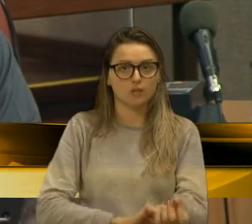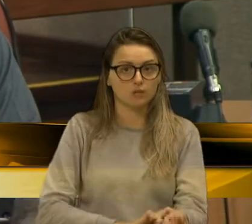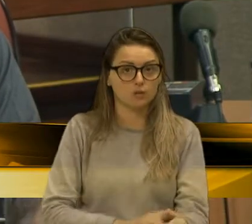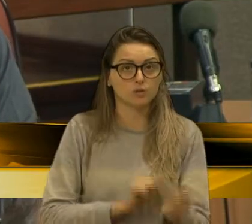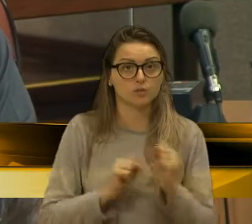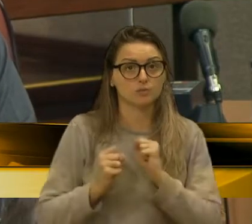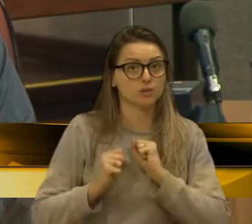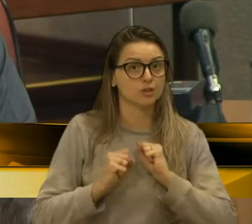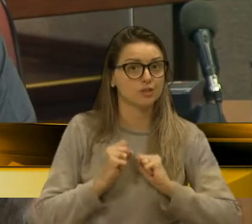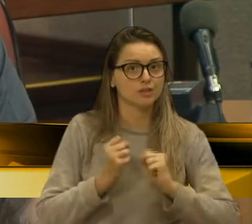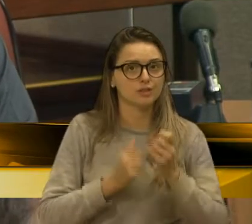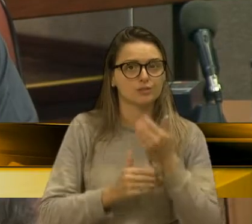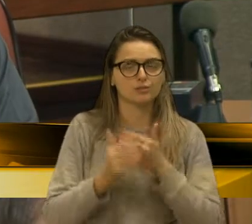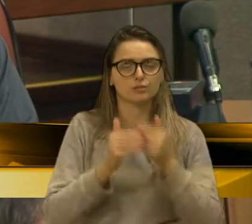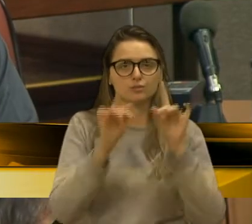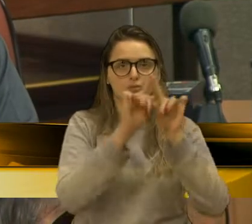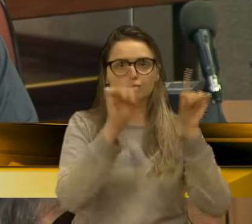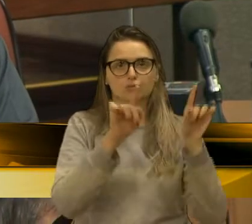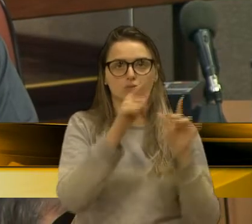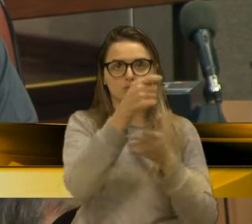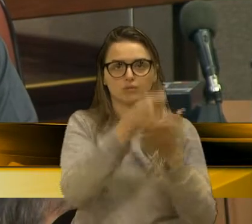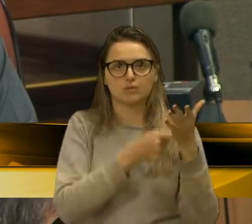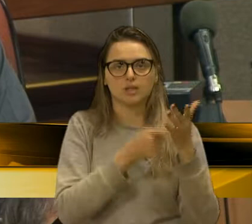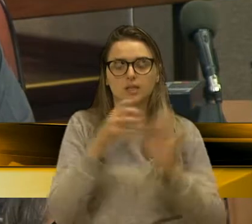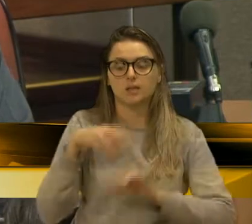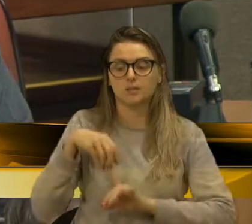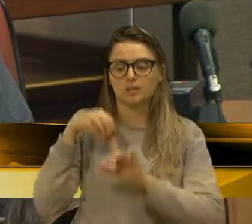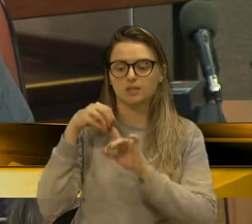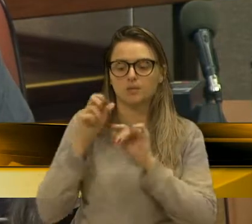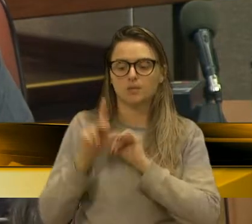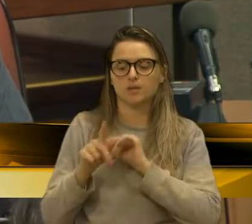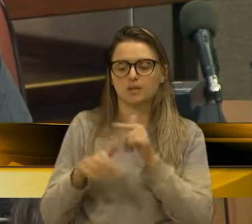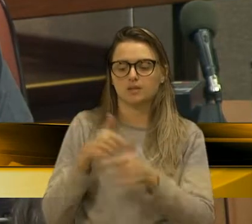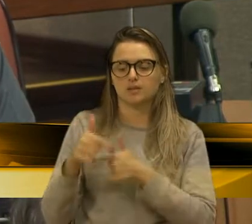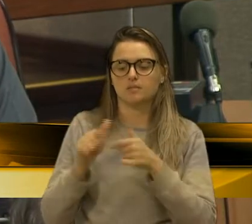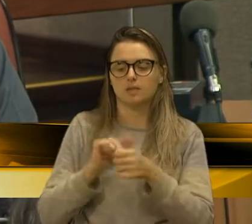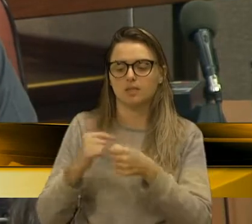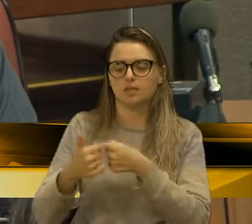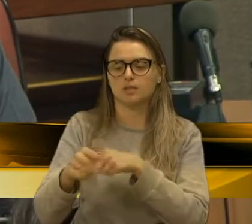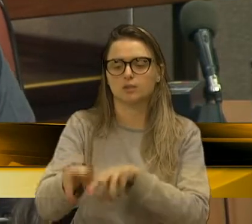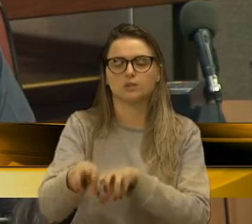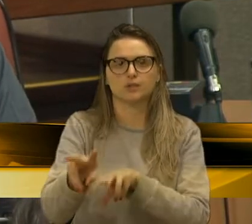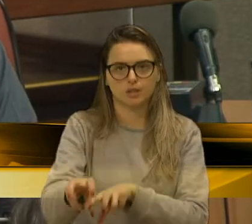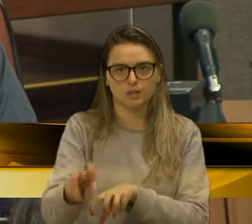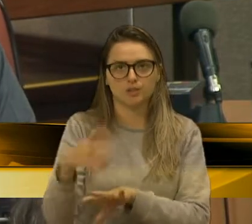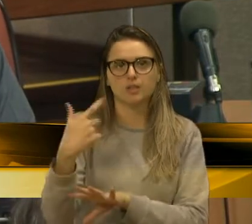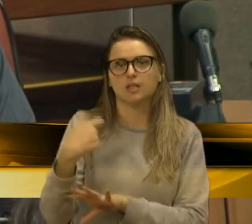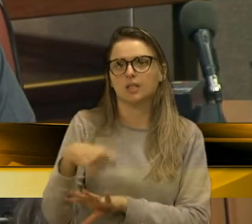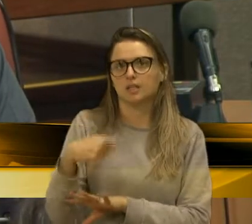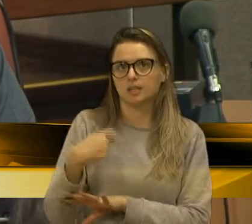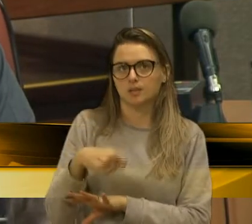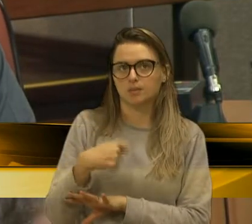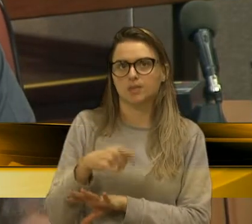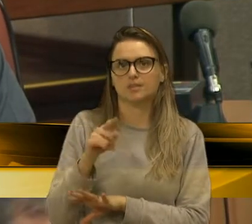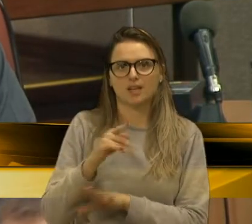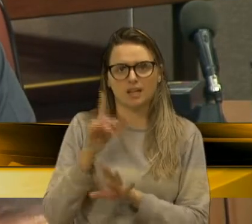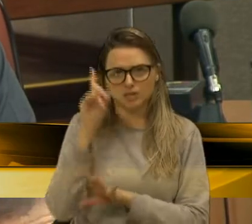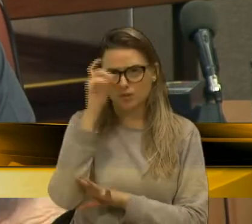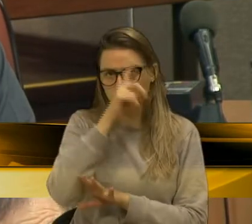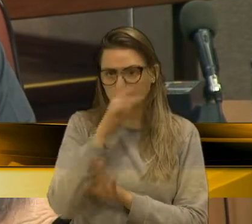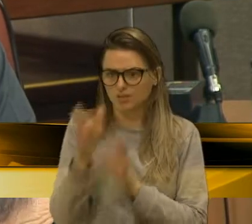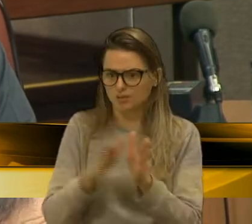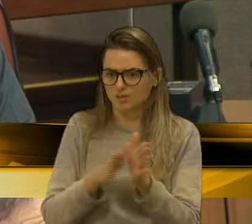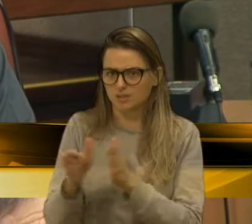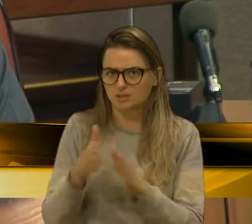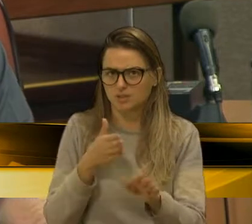públicos municipais, principalmente aqueles que trabalham no interior da nossa cidade, que precisam do difícil acesso. E